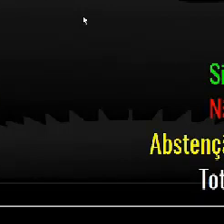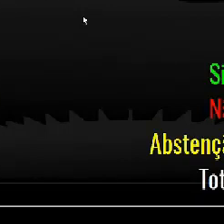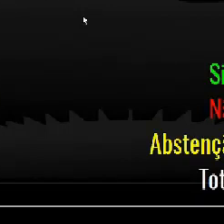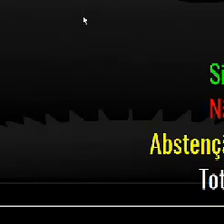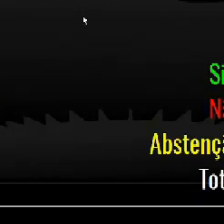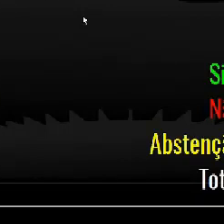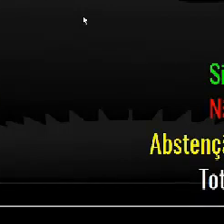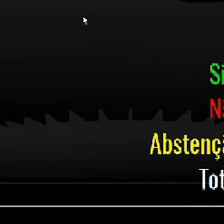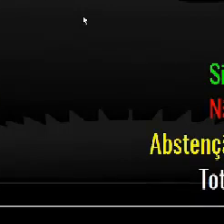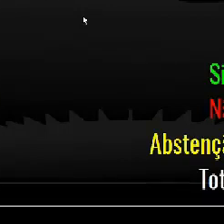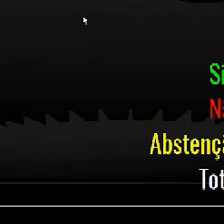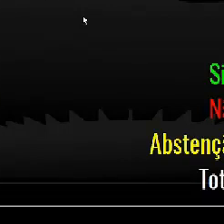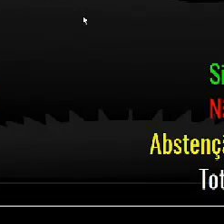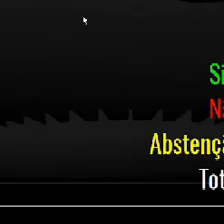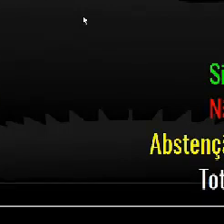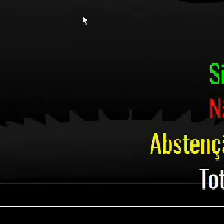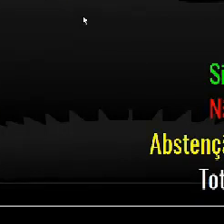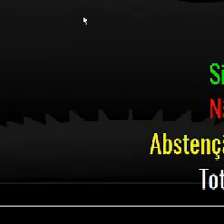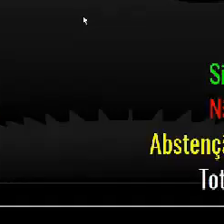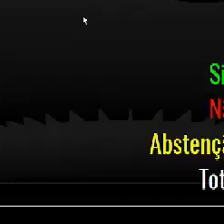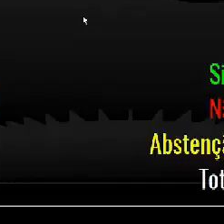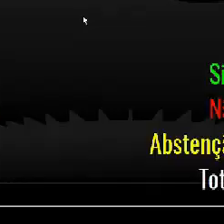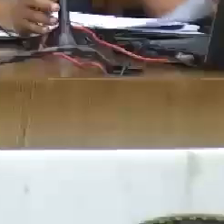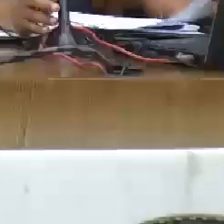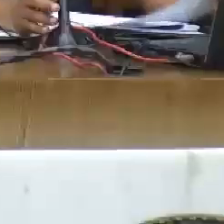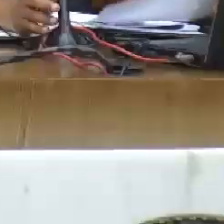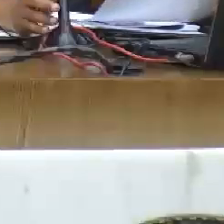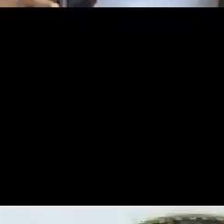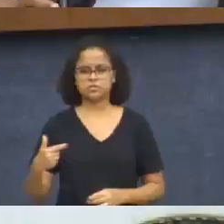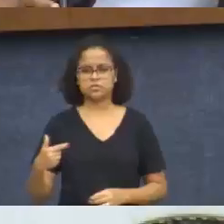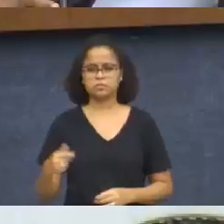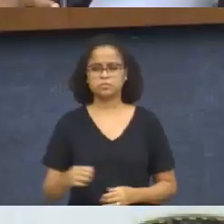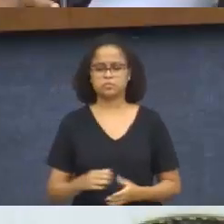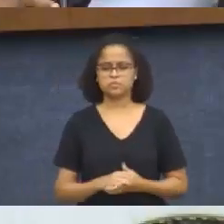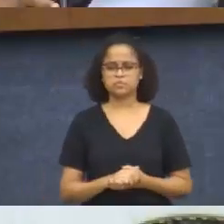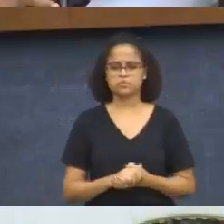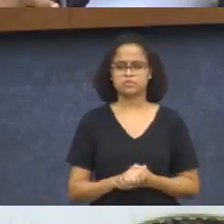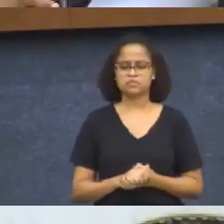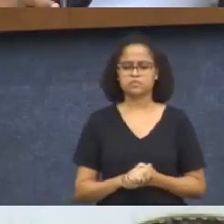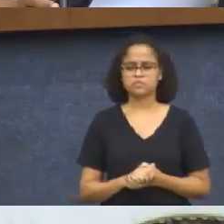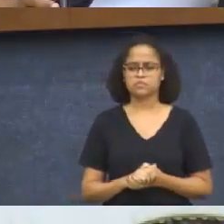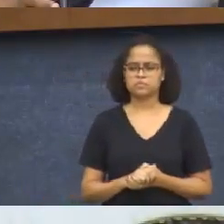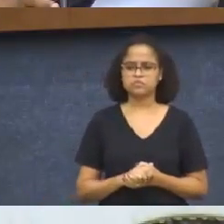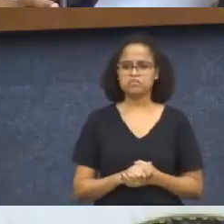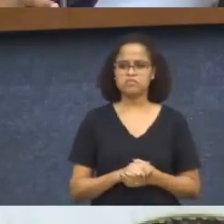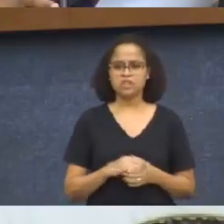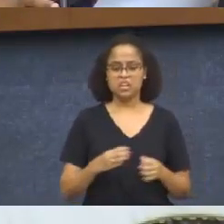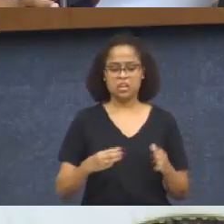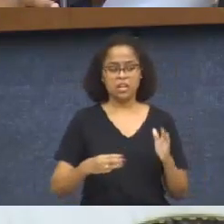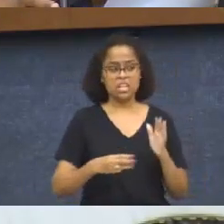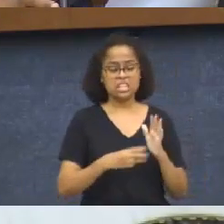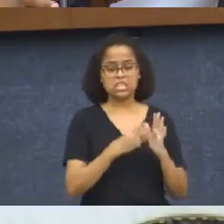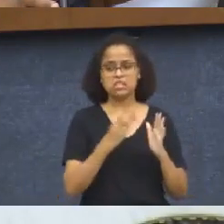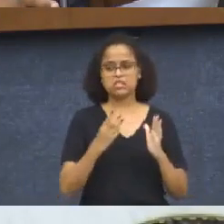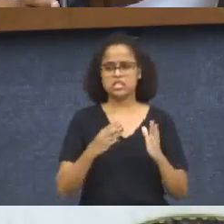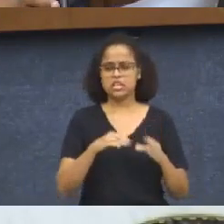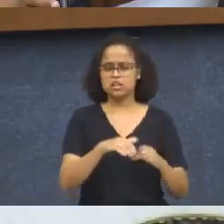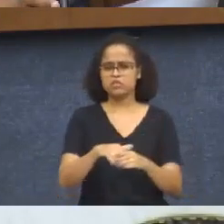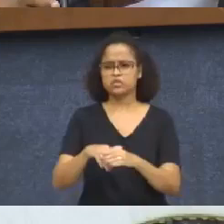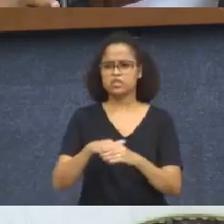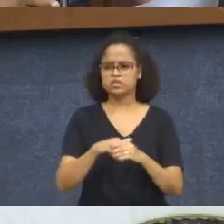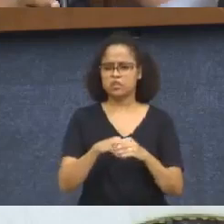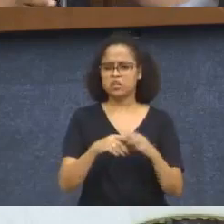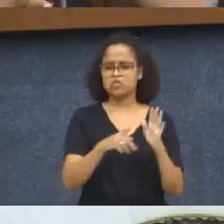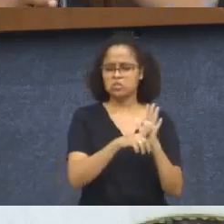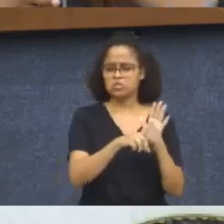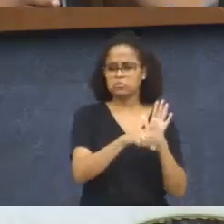lei 401/2022. Iremos agora para a terceira votação nesse projeto, a emenda